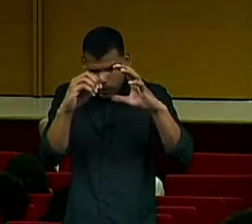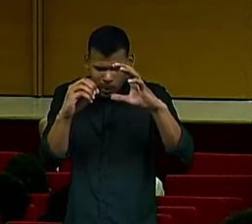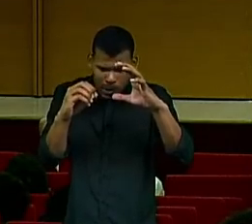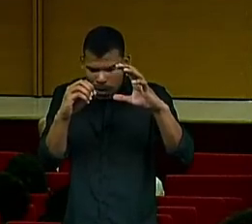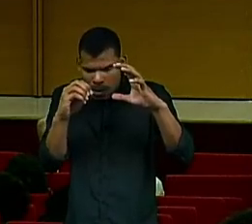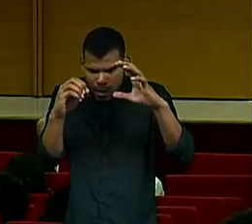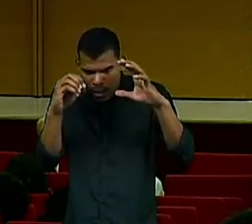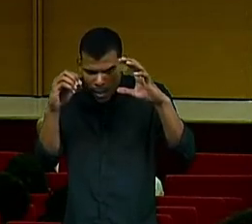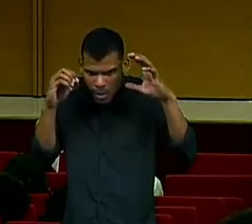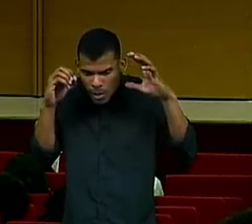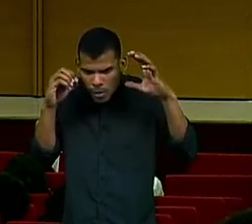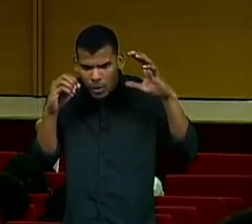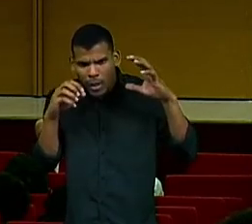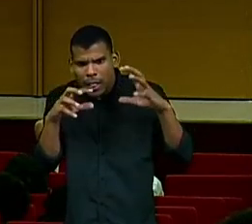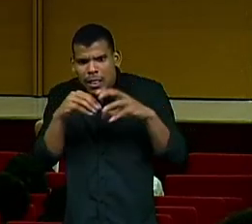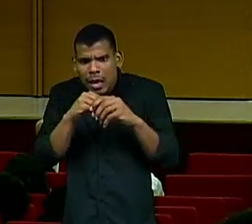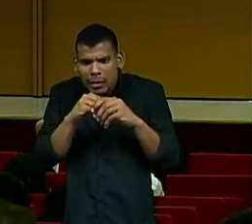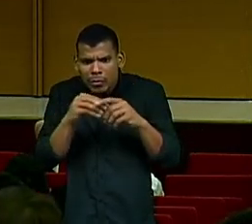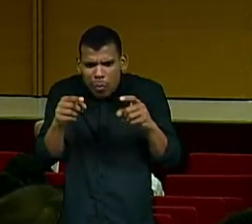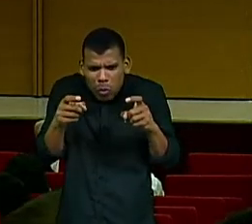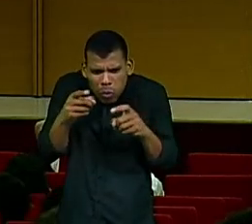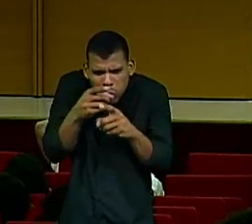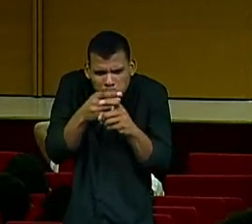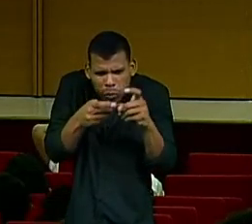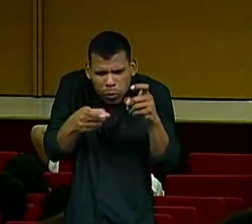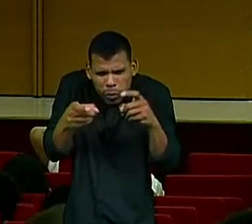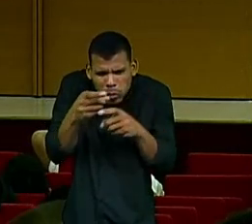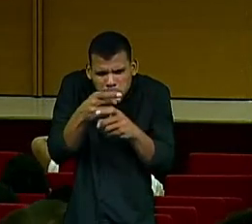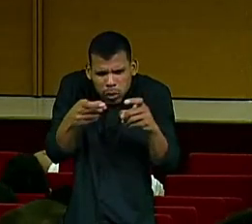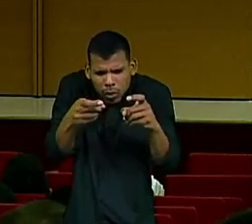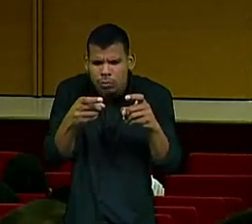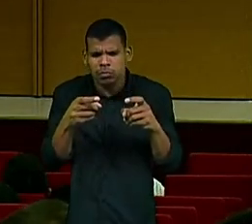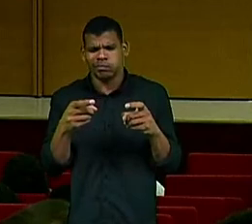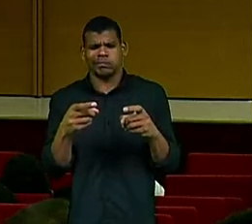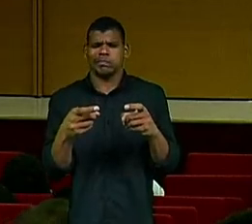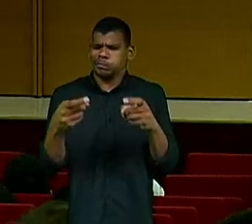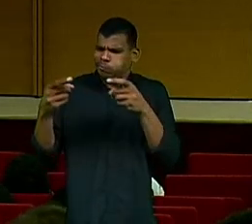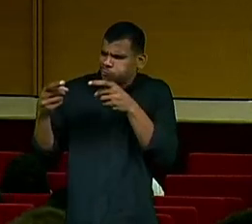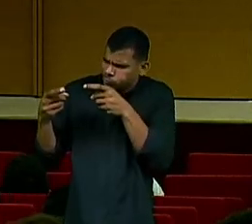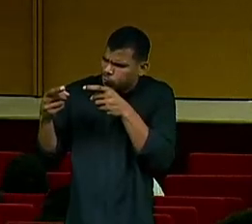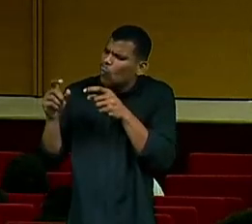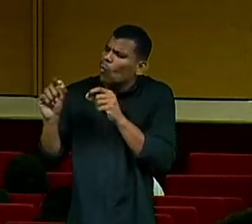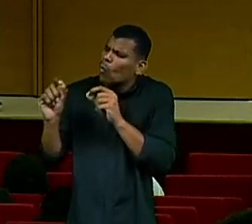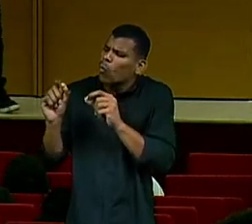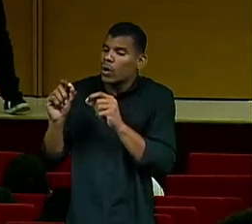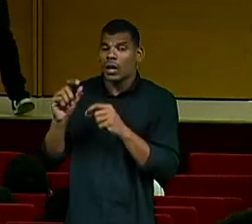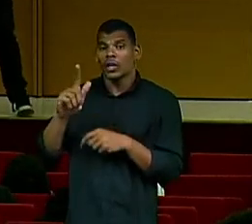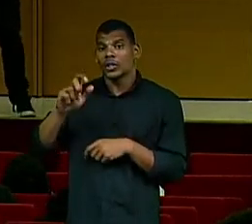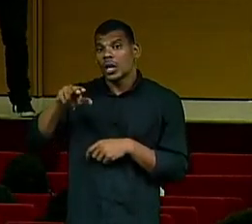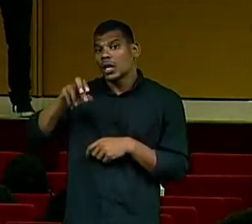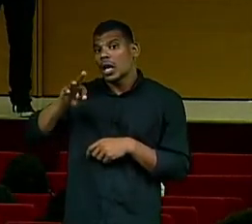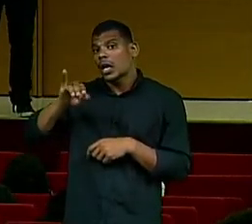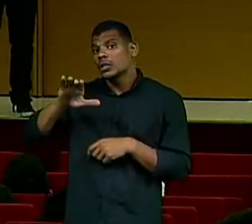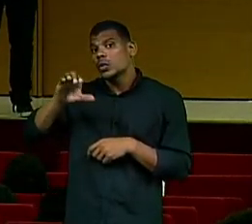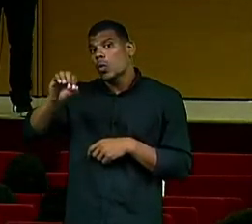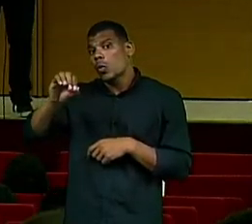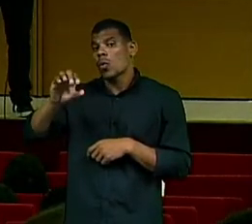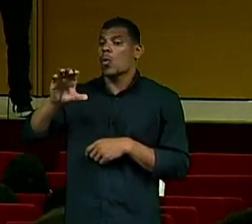primeira coisa que Dizer para vocês aqui já foi questão do Enem não confunda